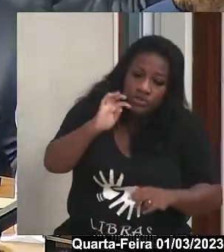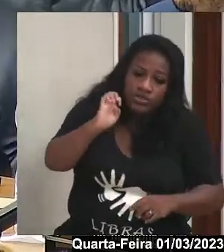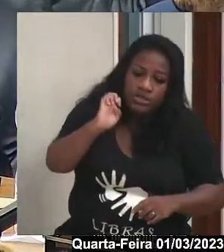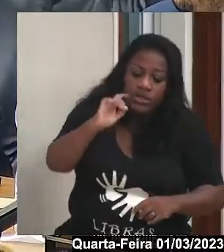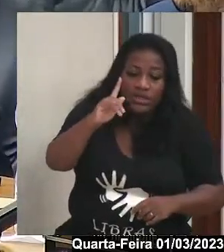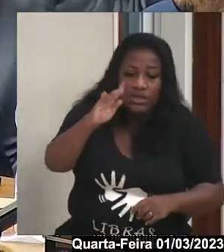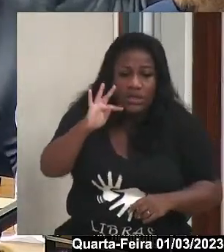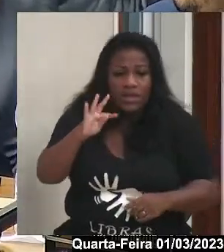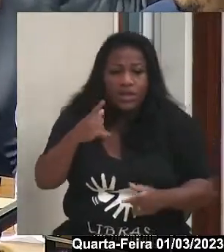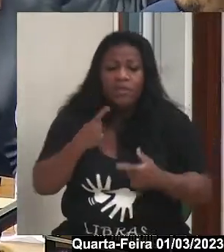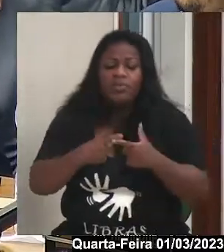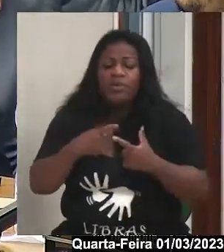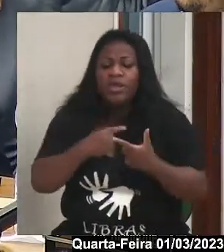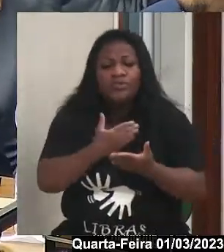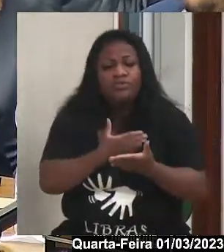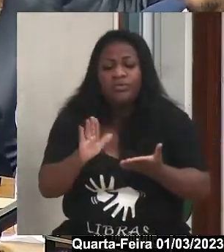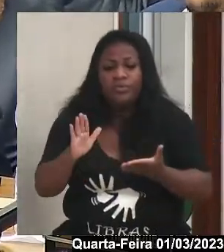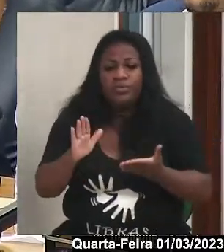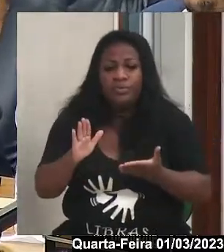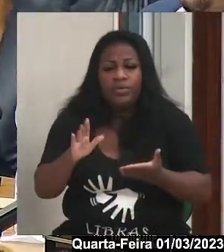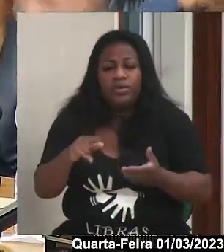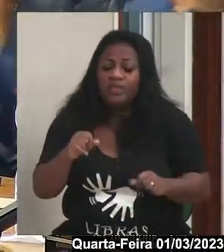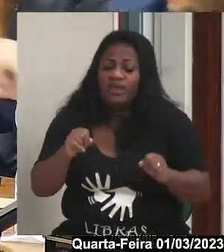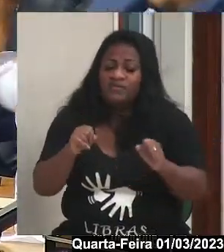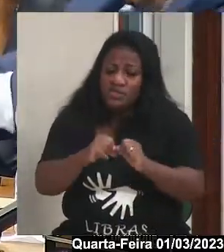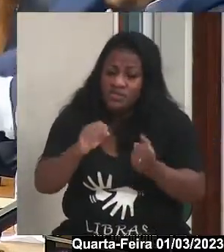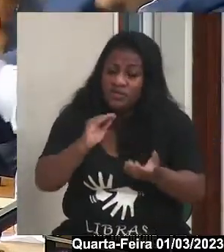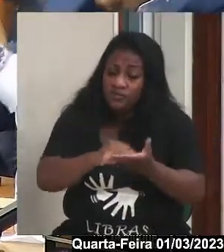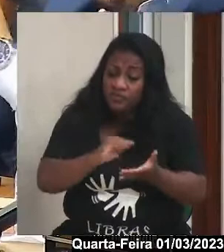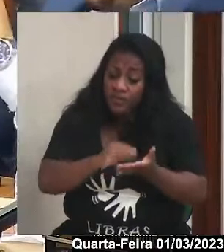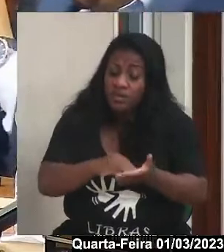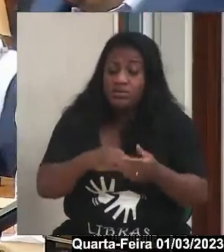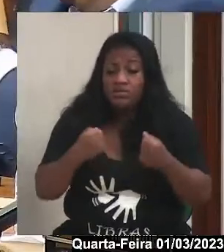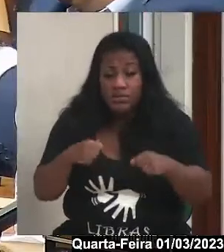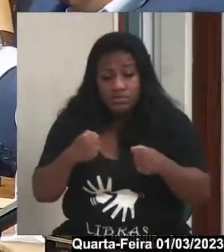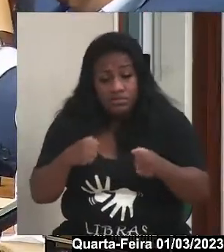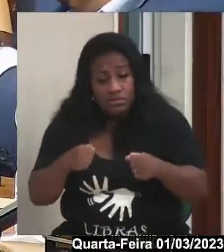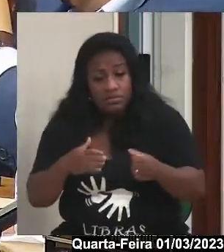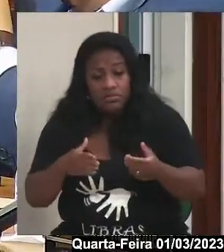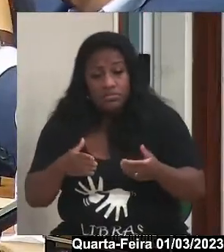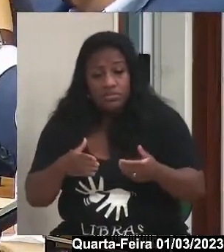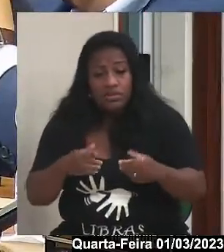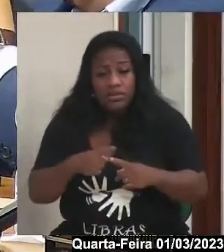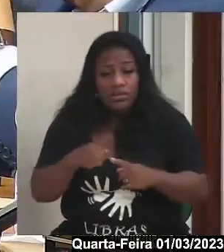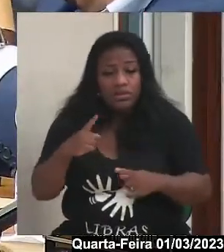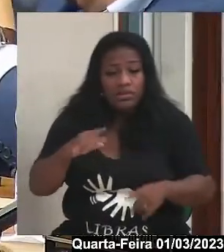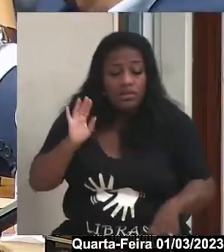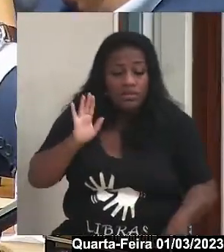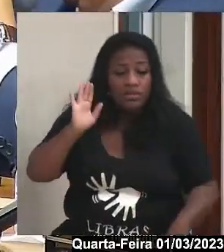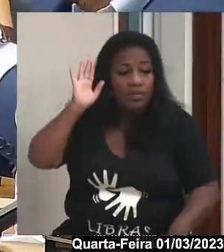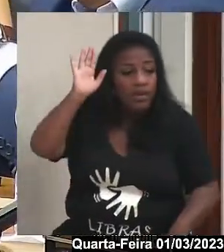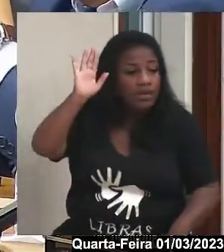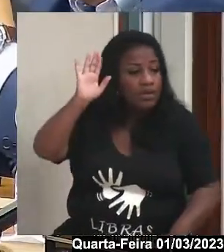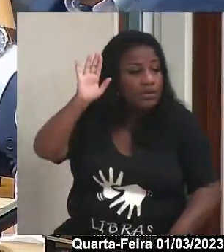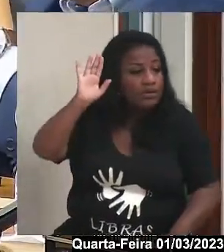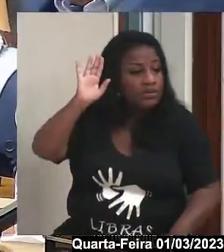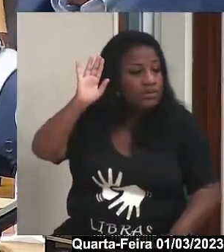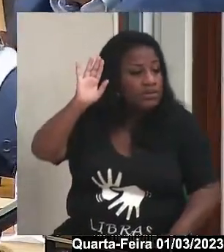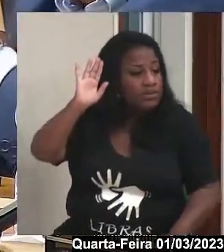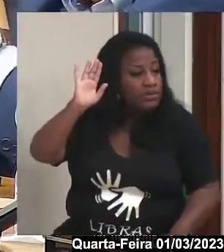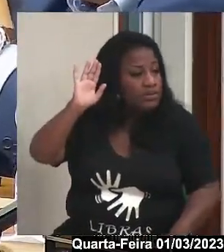foi retirada, né, e ela tem feito uma falta muito grande ali para aquela população que precisa ali. Uma parte. Por